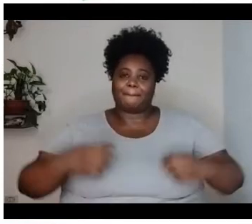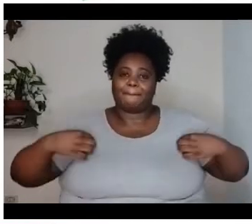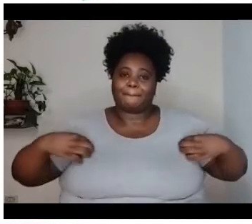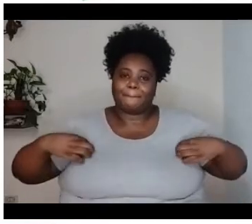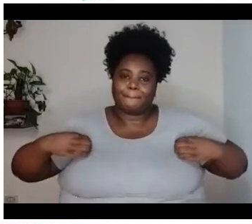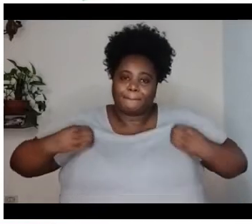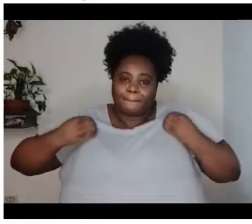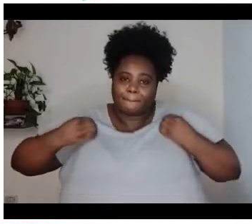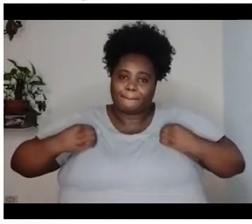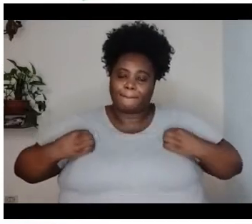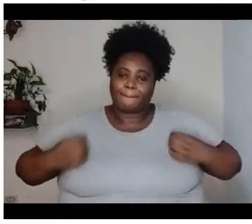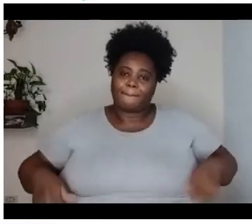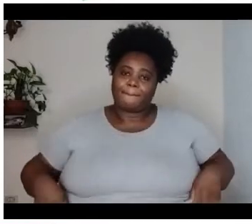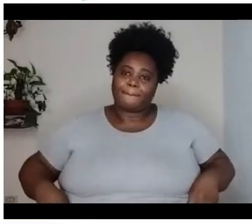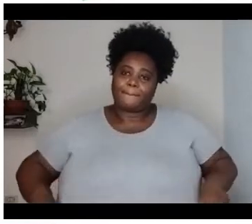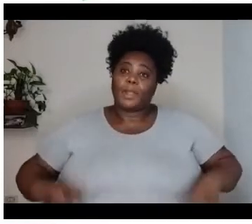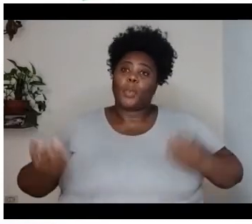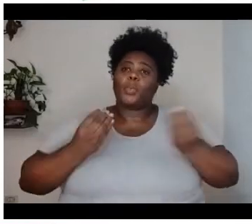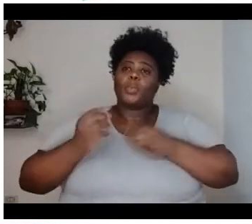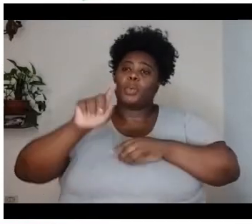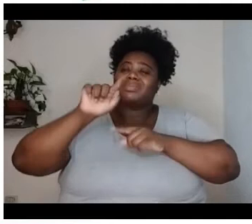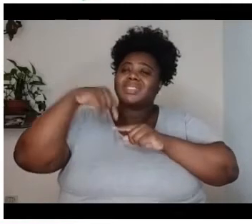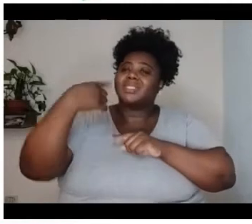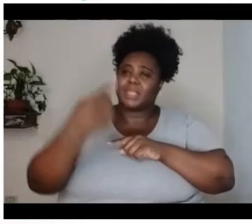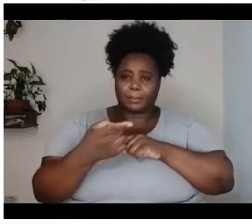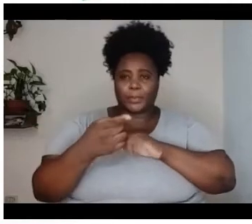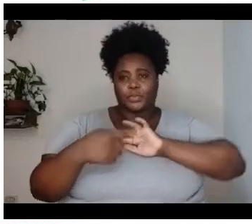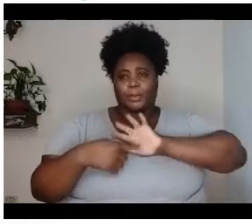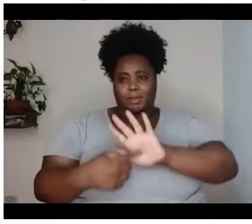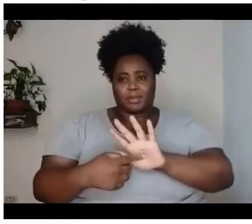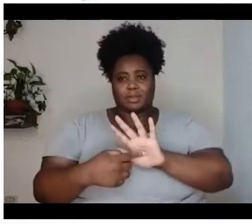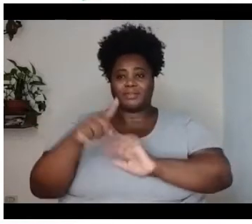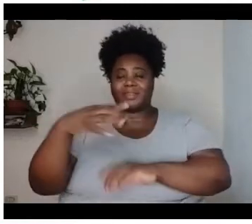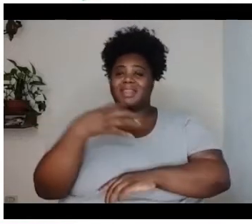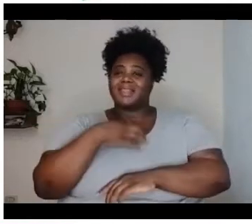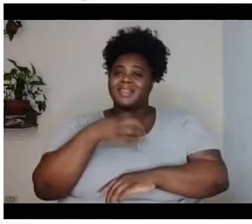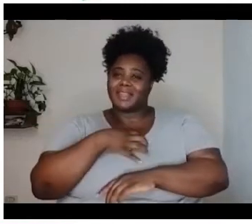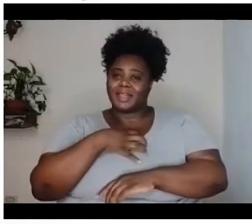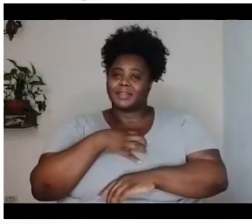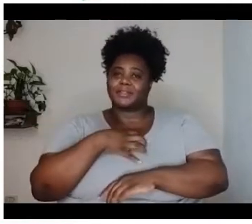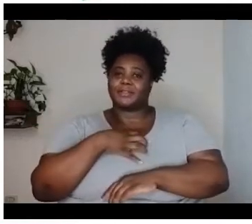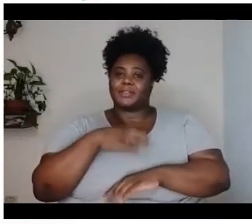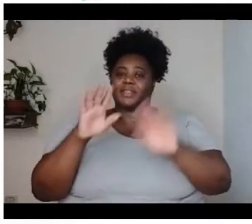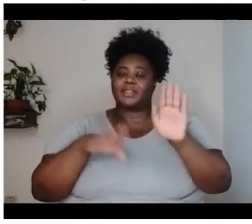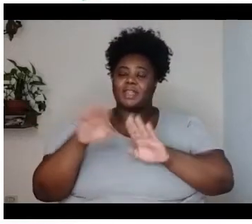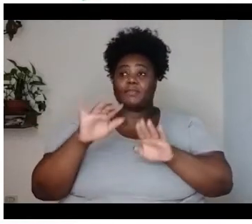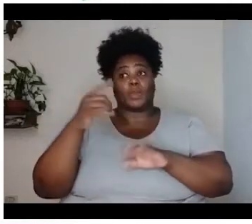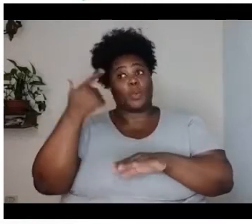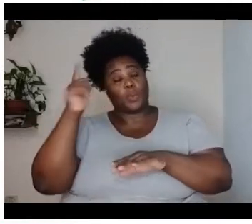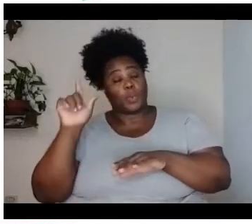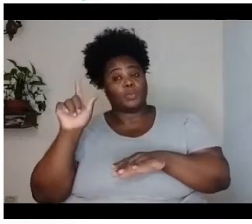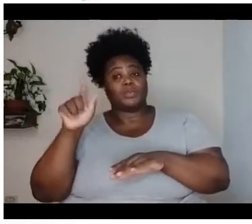E nesse sentido, como foi o pós-performance, assim? Você sente que foi, e talvez nessa ou em outras,